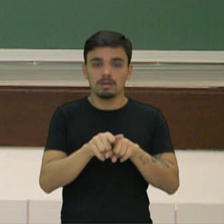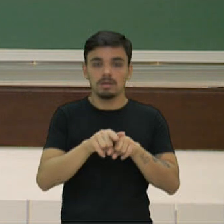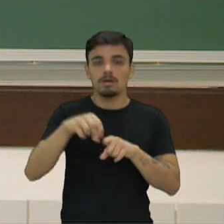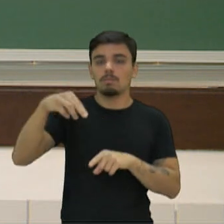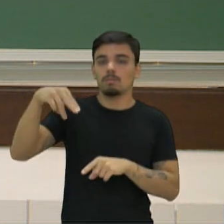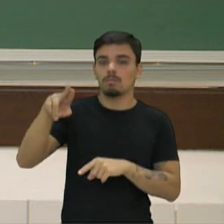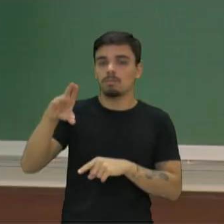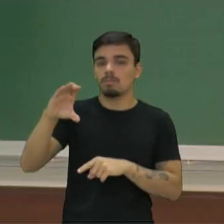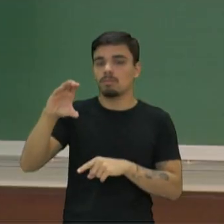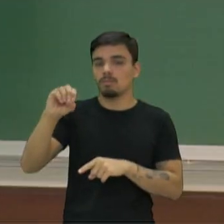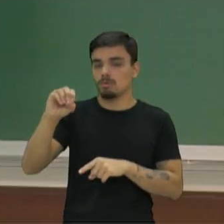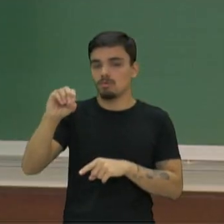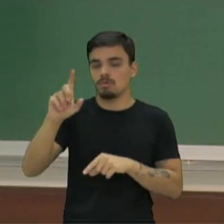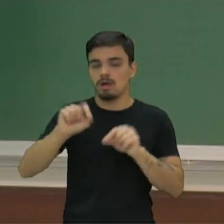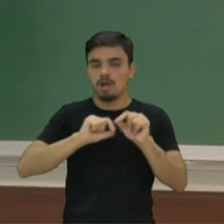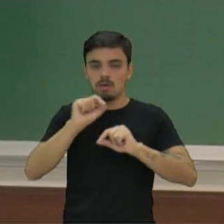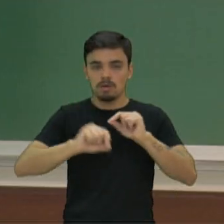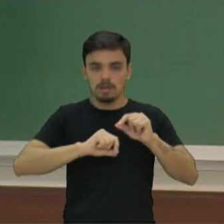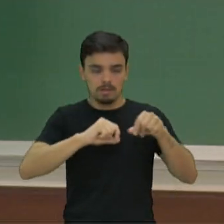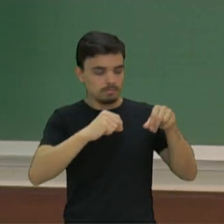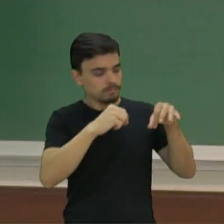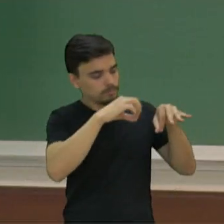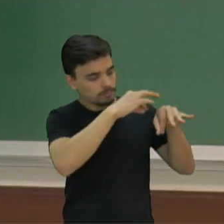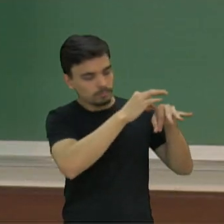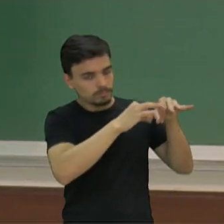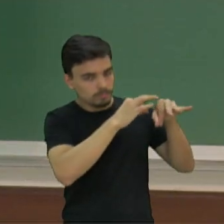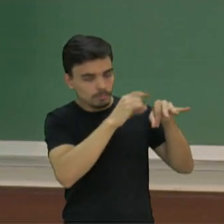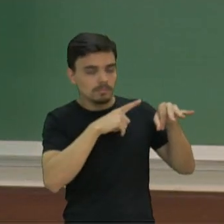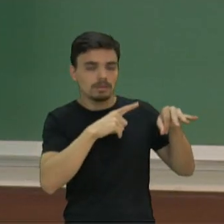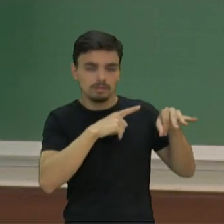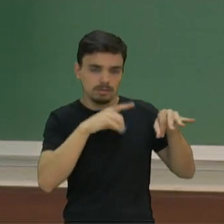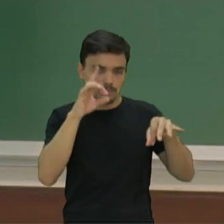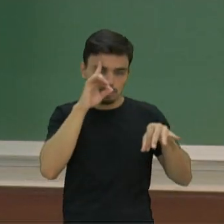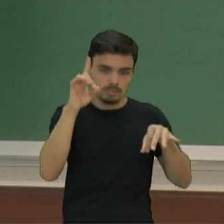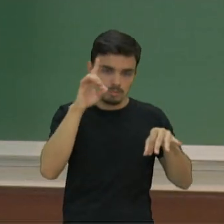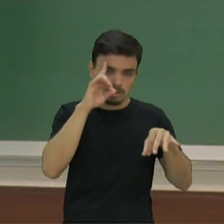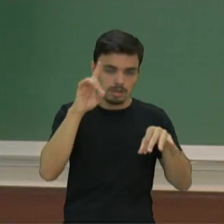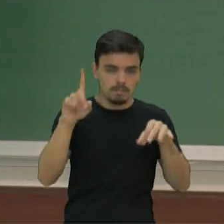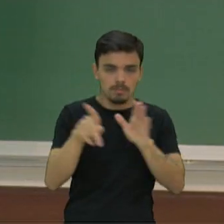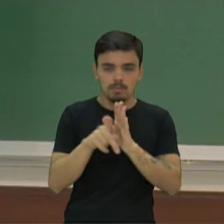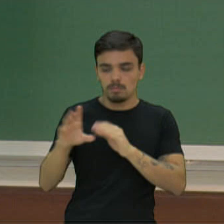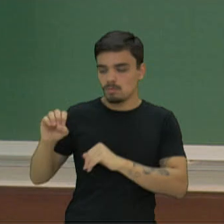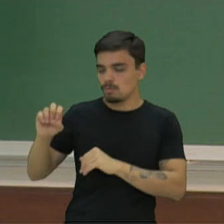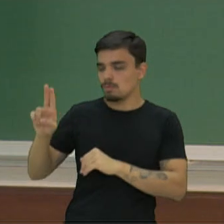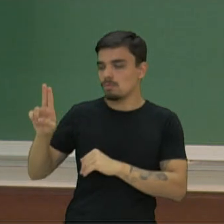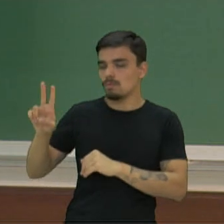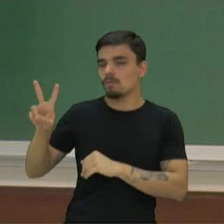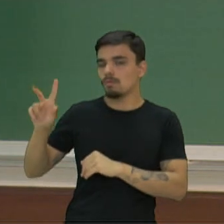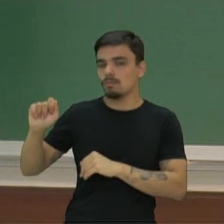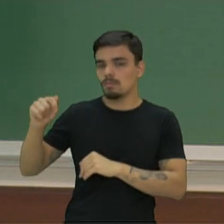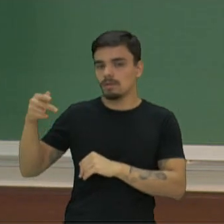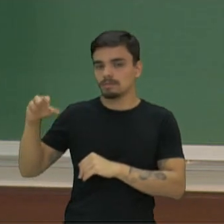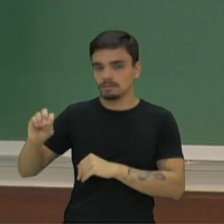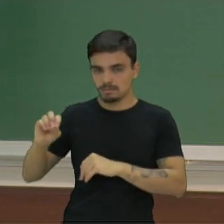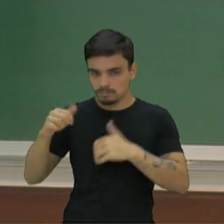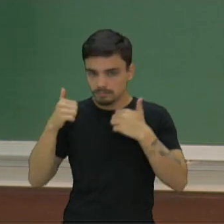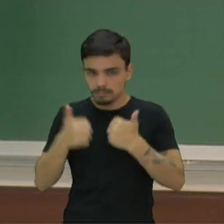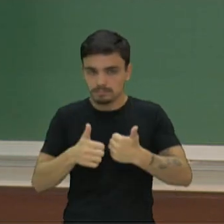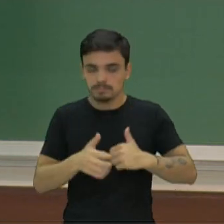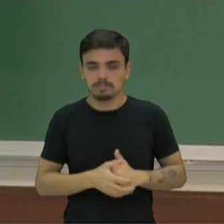muco cervical, que é uma substância vaginal que a mulher libera, né, no dia da ovulação, que fica um pouco mais espesso esse muco,